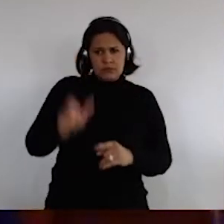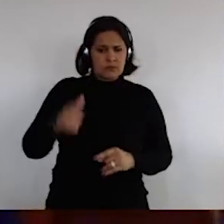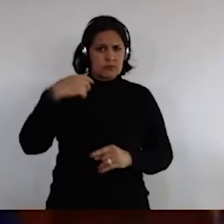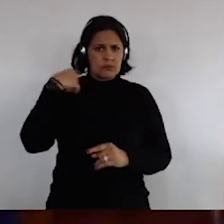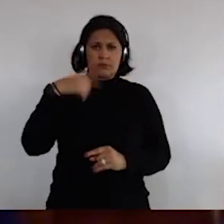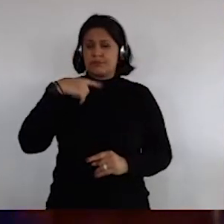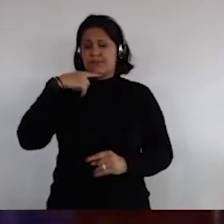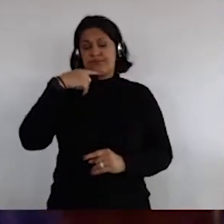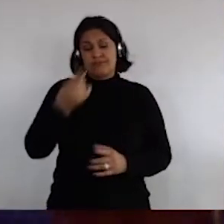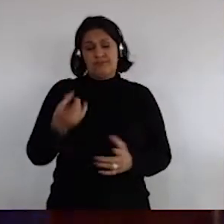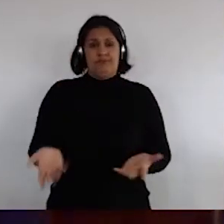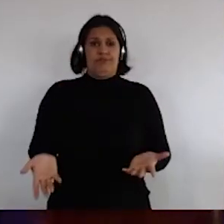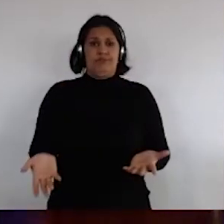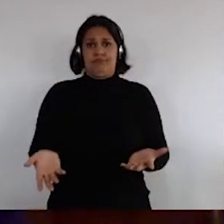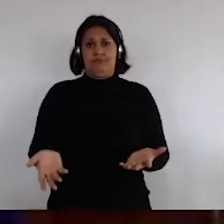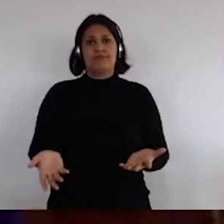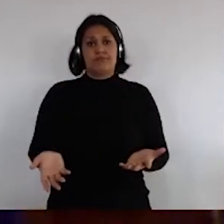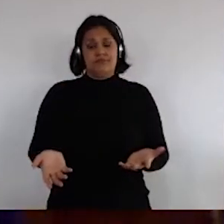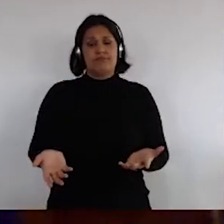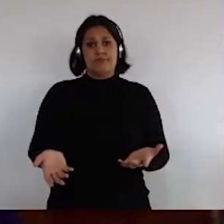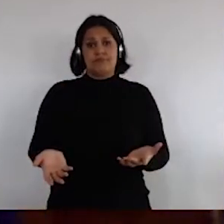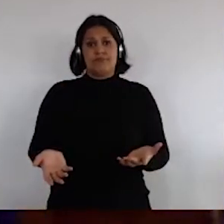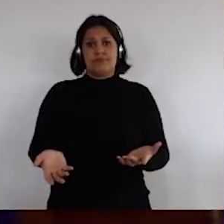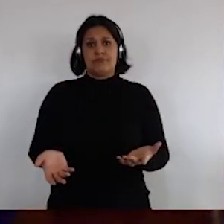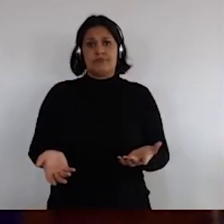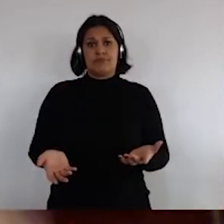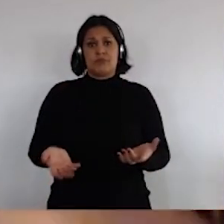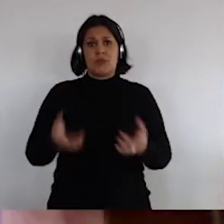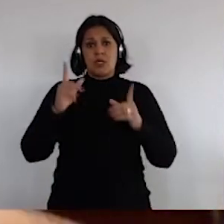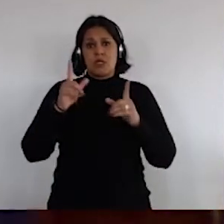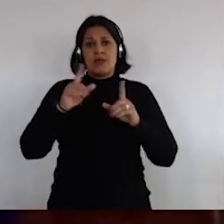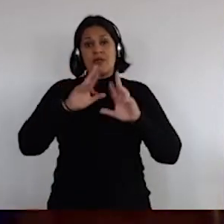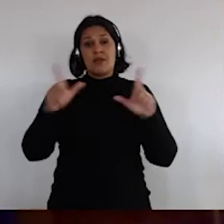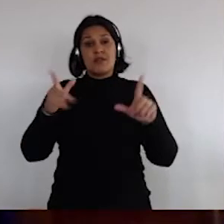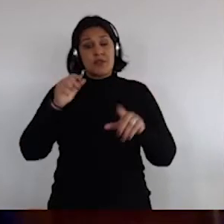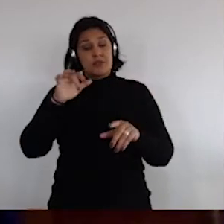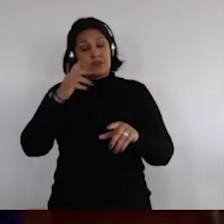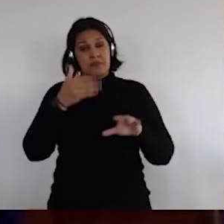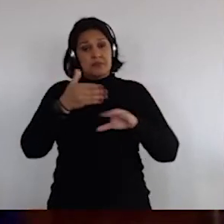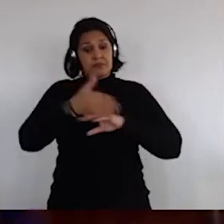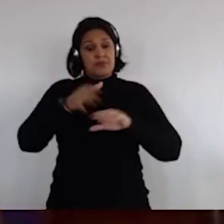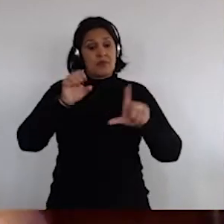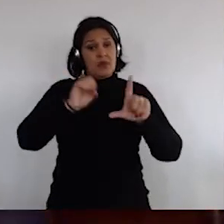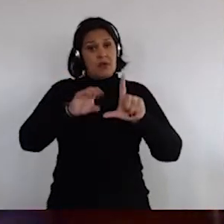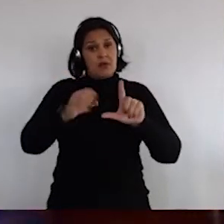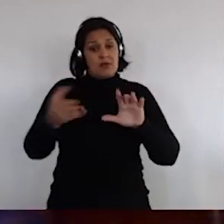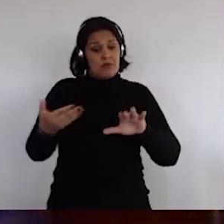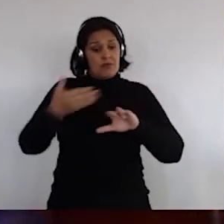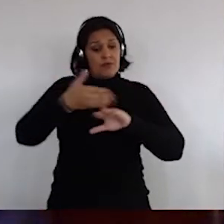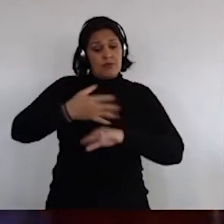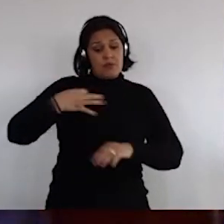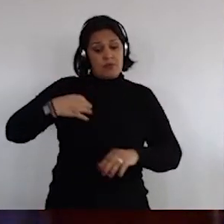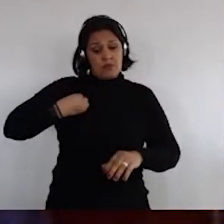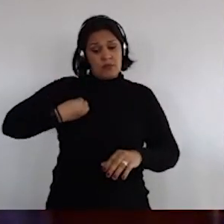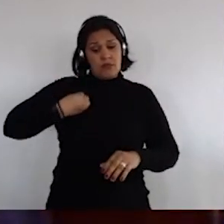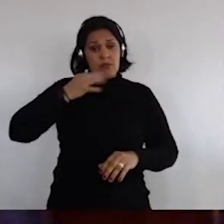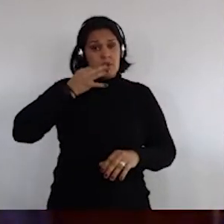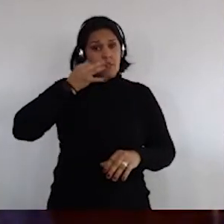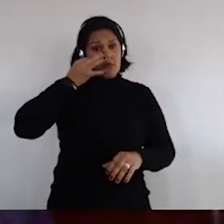totalmente ao vivo, que possibilite, sim, esta interação entre advogado e